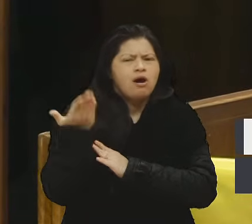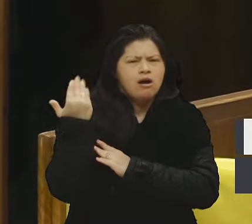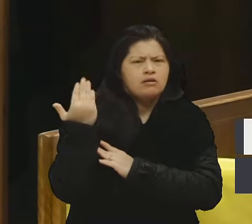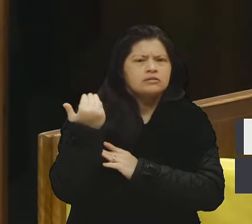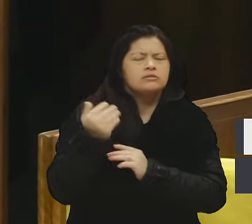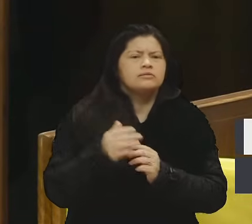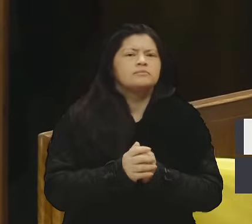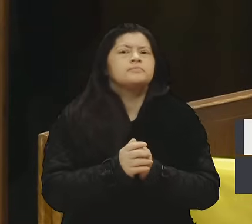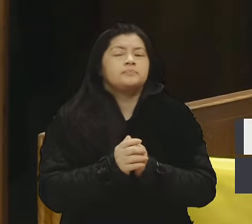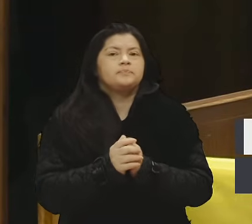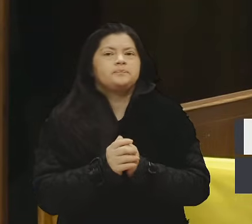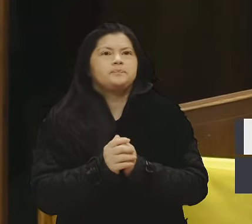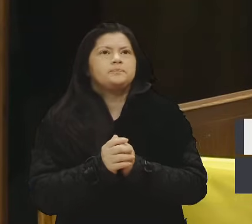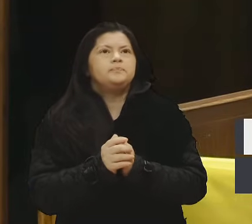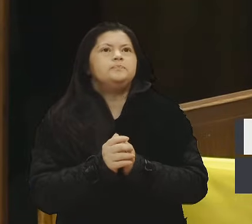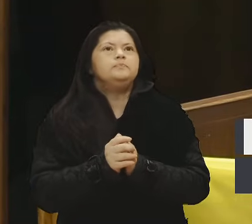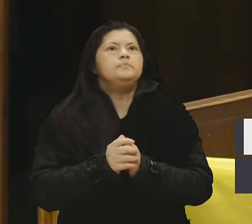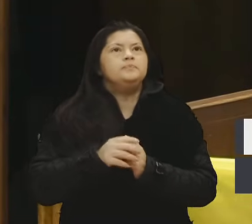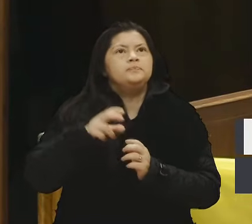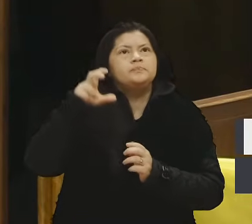professora Sandra Silveira,